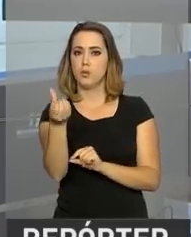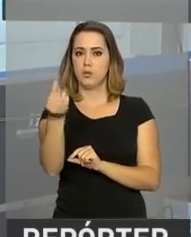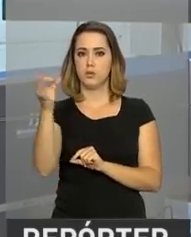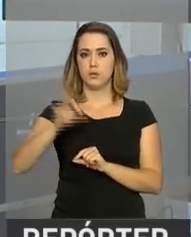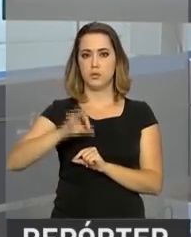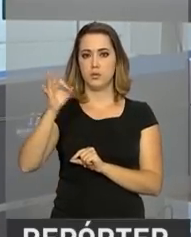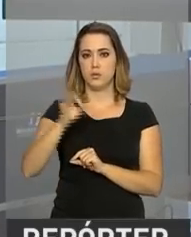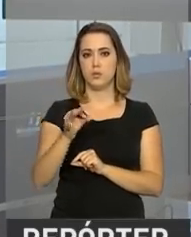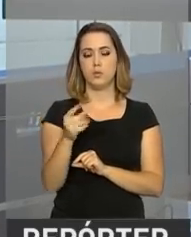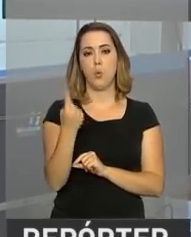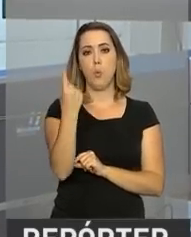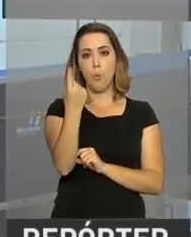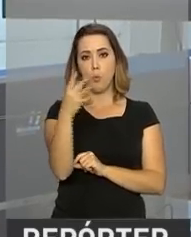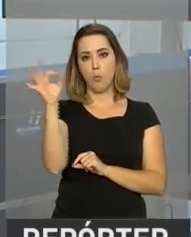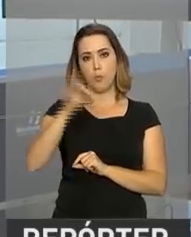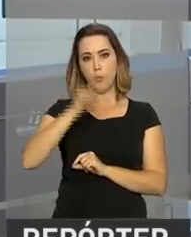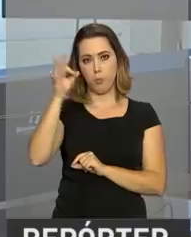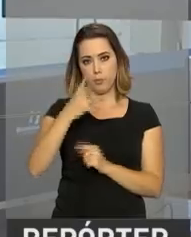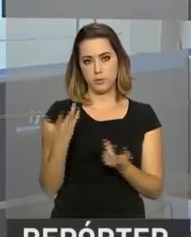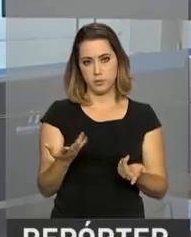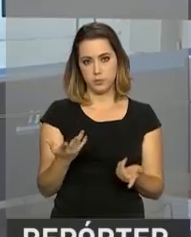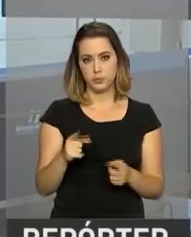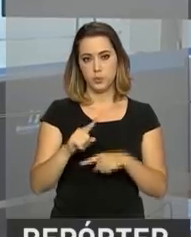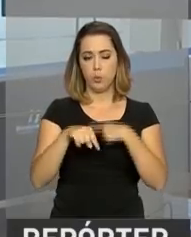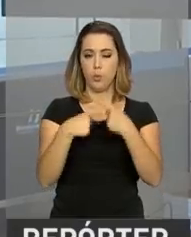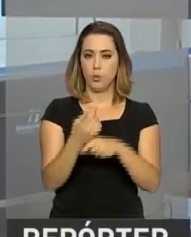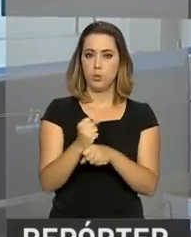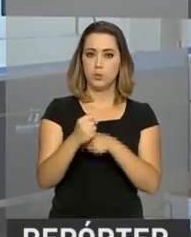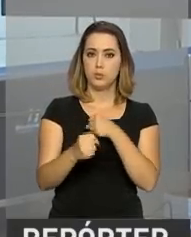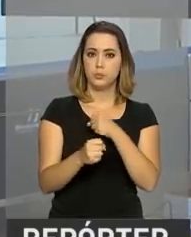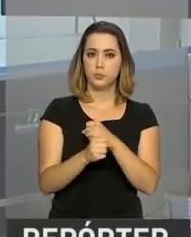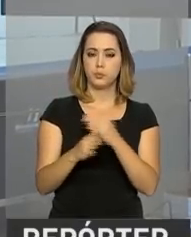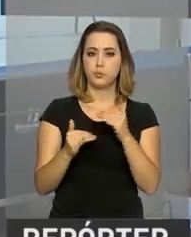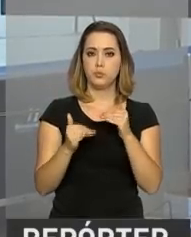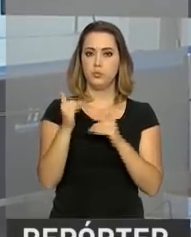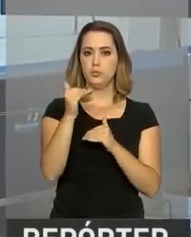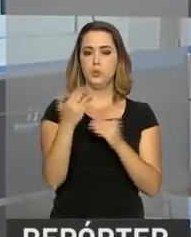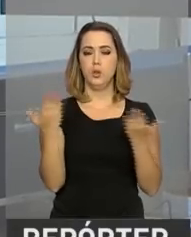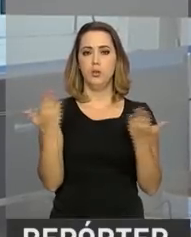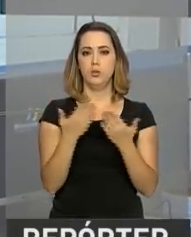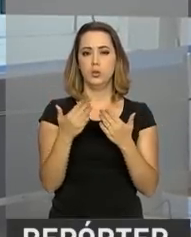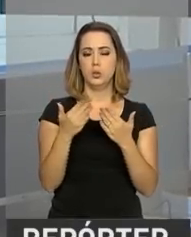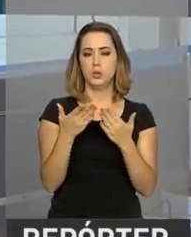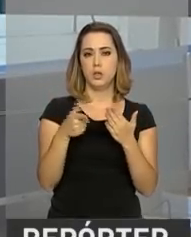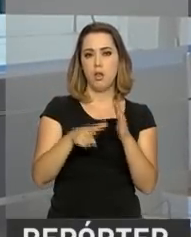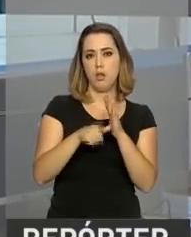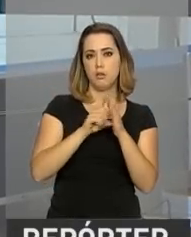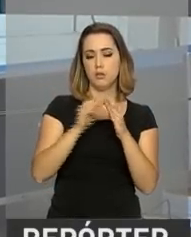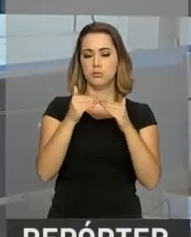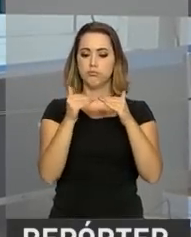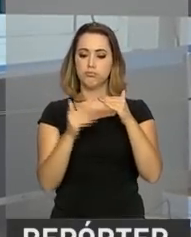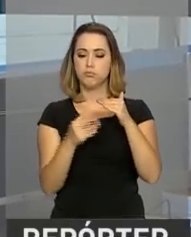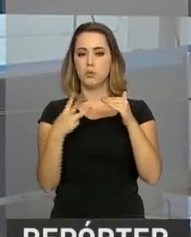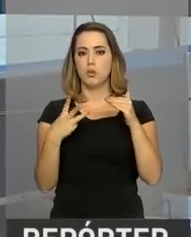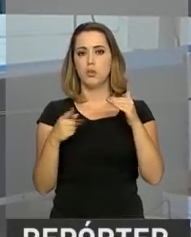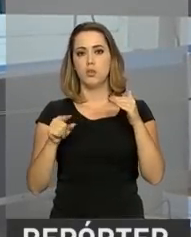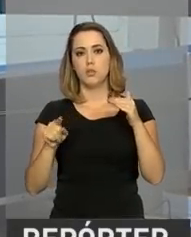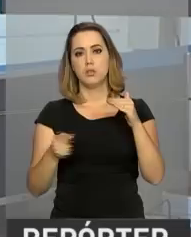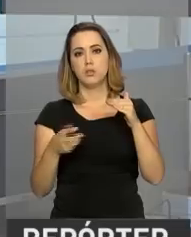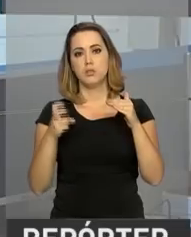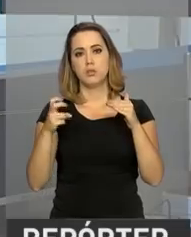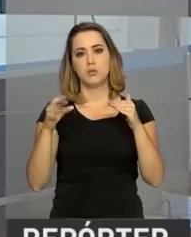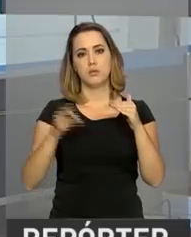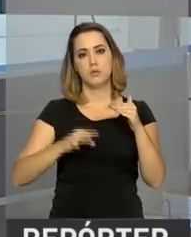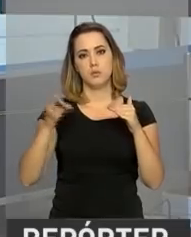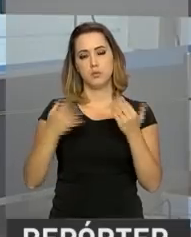já para 1%. Já para 2016, a projeção passou de uma queda de menos de 3% para uma retração